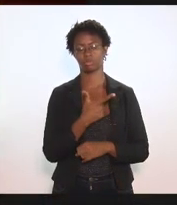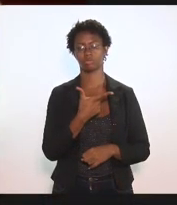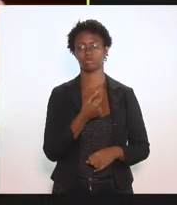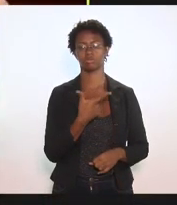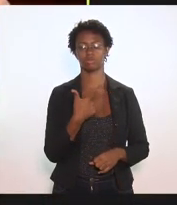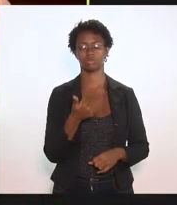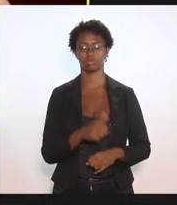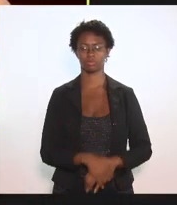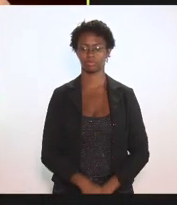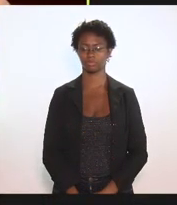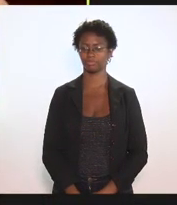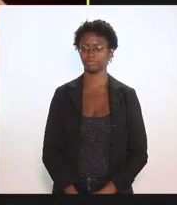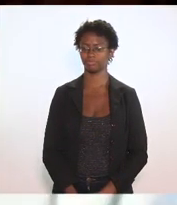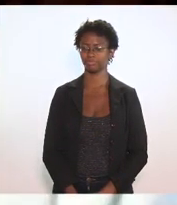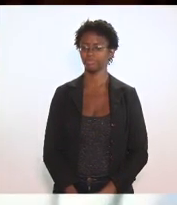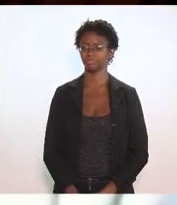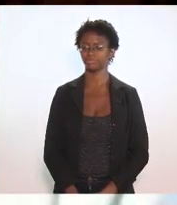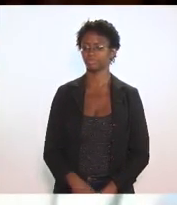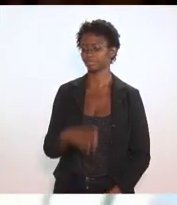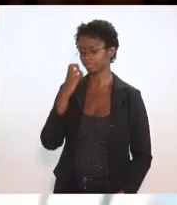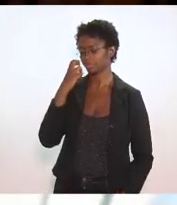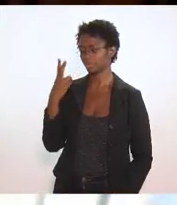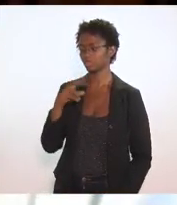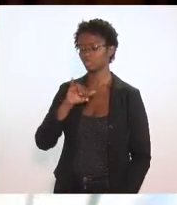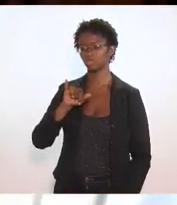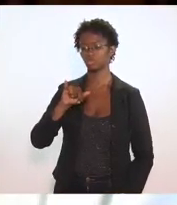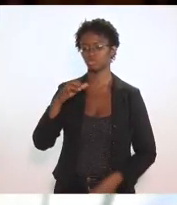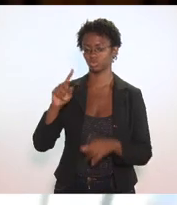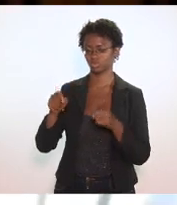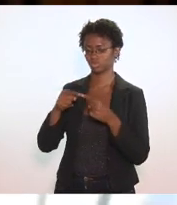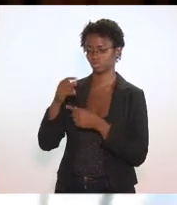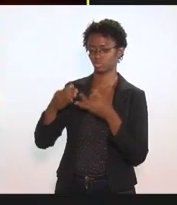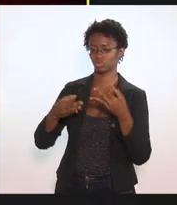O presidente, parecer é pela juridicidade.